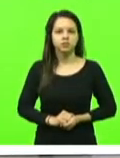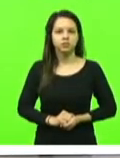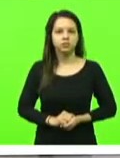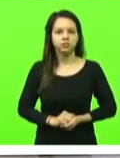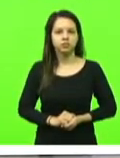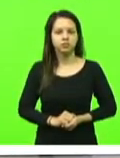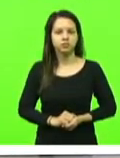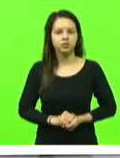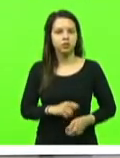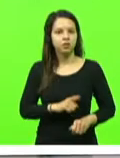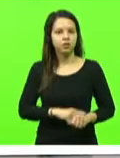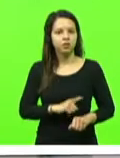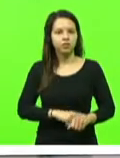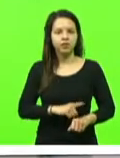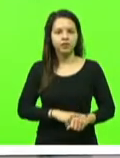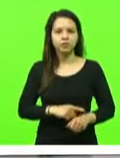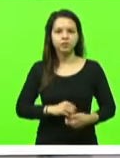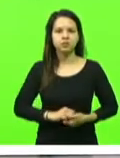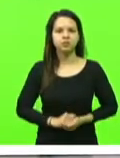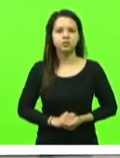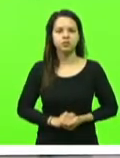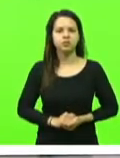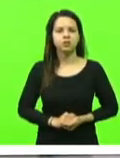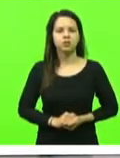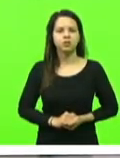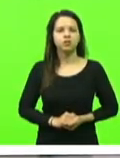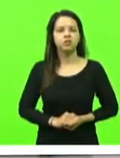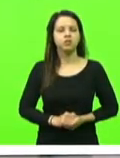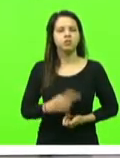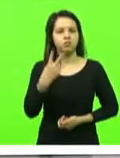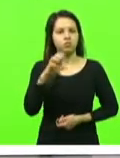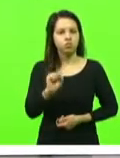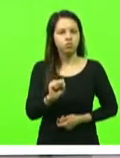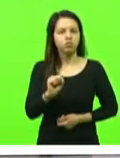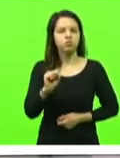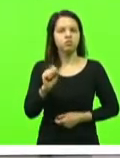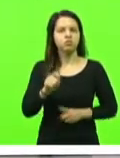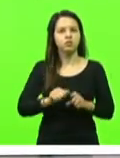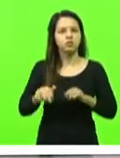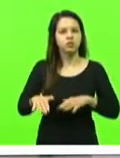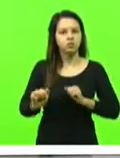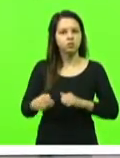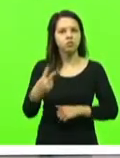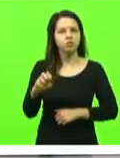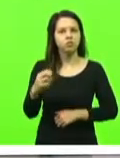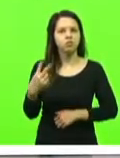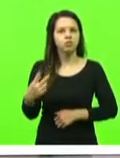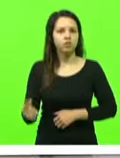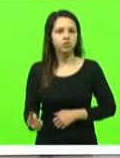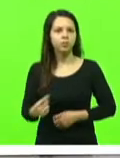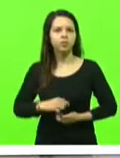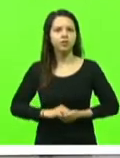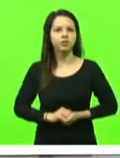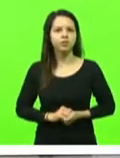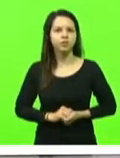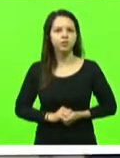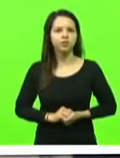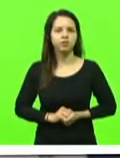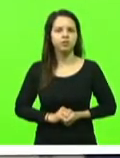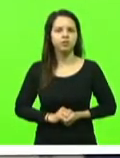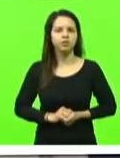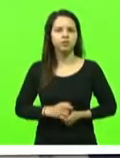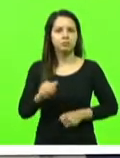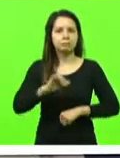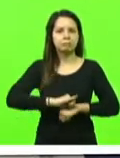Às 14 horas do dia 28 do mês de setembro de 2021, nesta cidade de Florianópolis, capital do Estado,